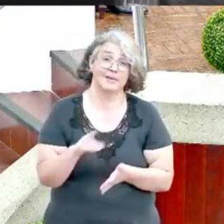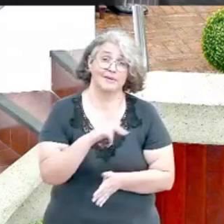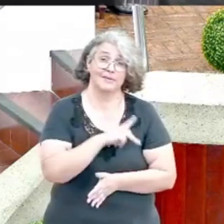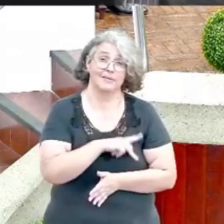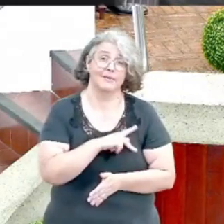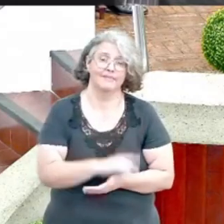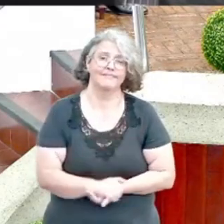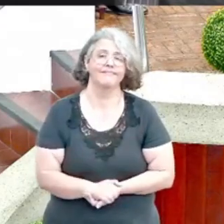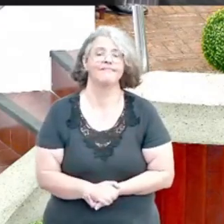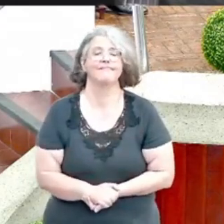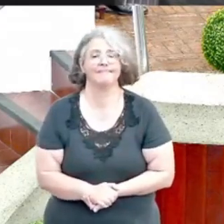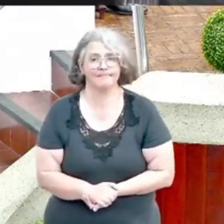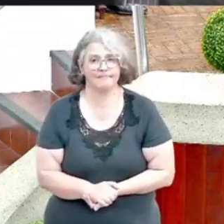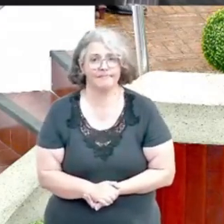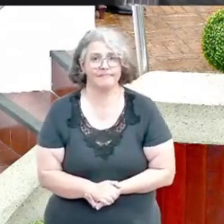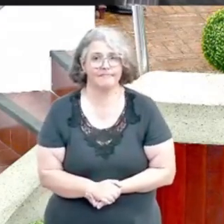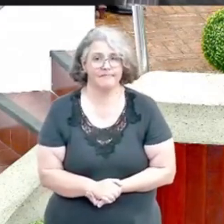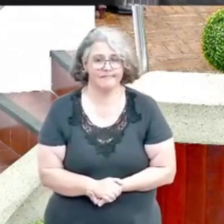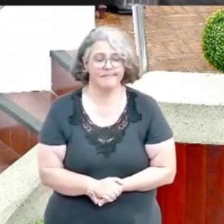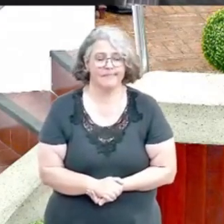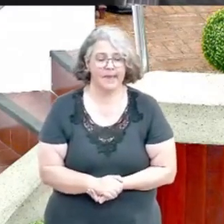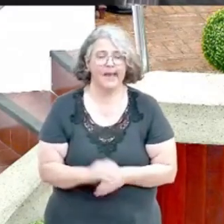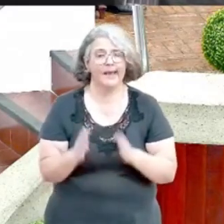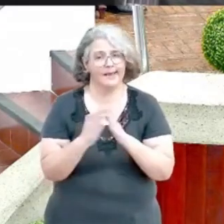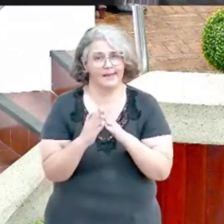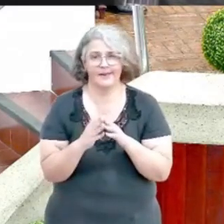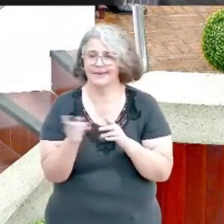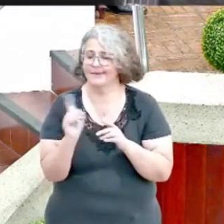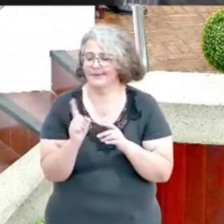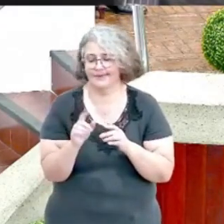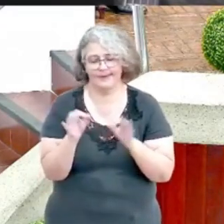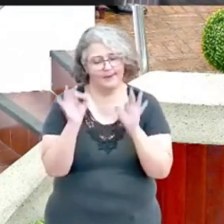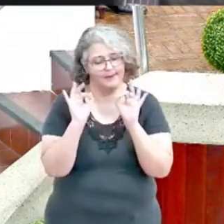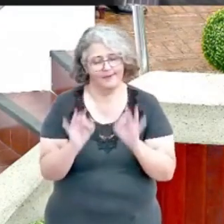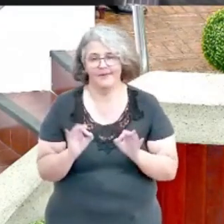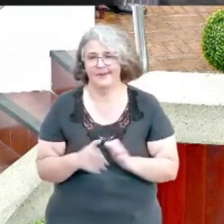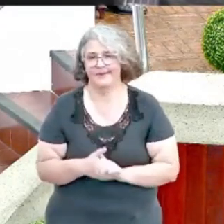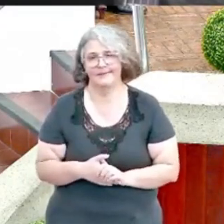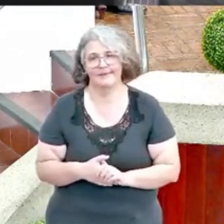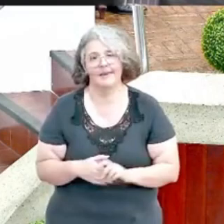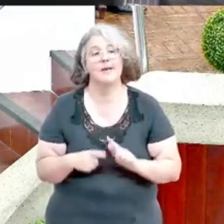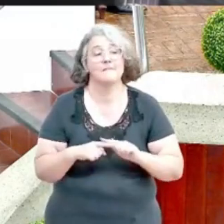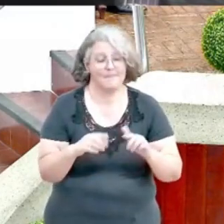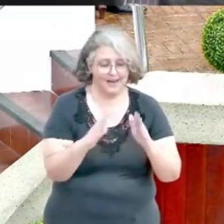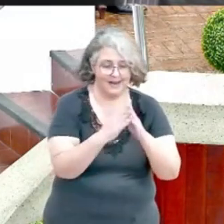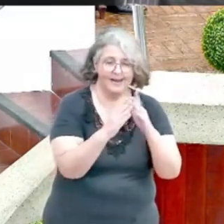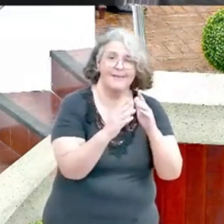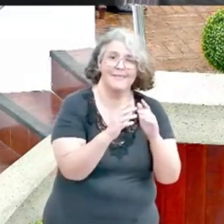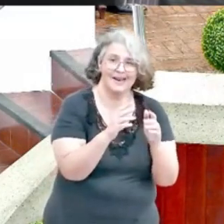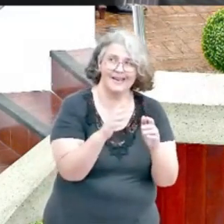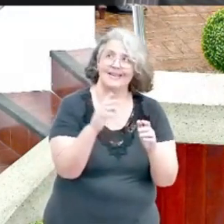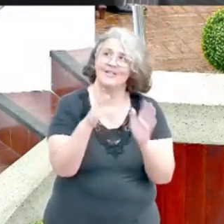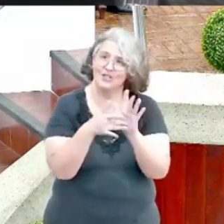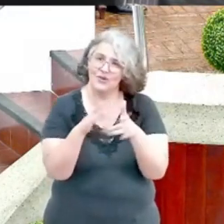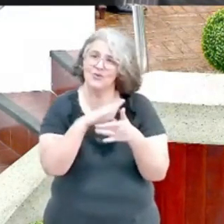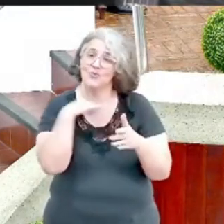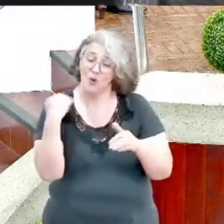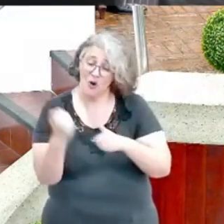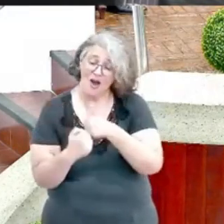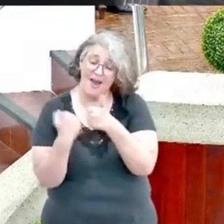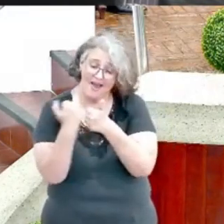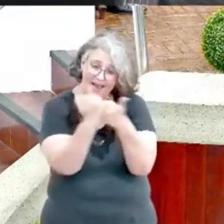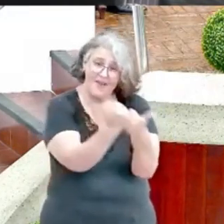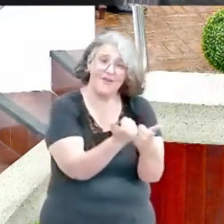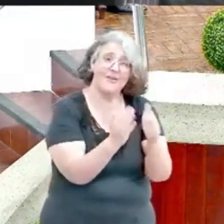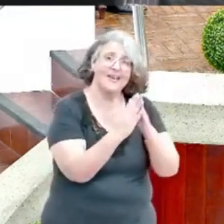É verdade que a igreja ainda não está perfeita, mas Jesus Cristo morreu pela igreja ainda imperfeita, e Paulo amava e se gloriava na igreja ainda imperfeita.